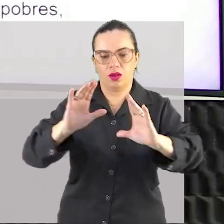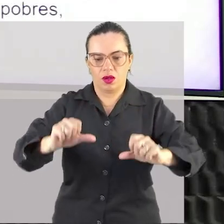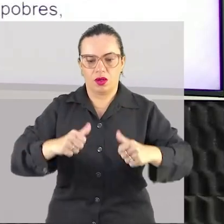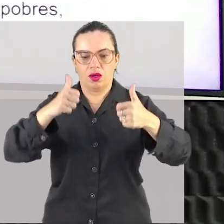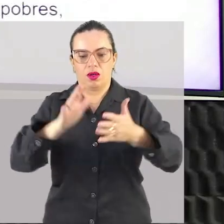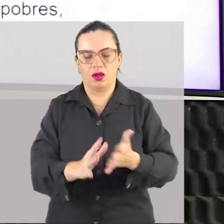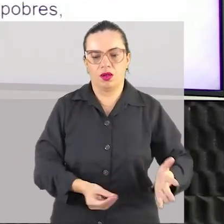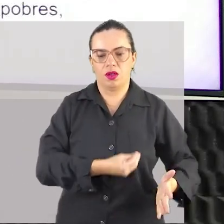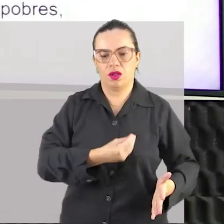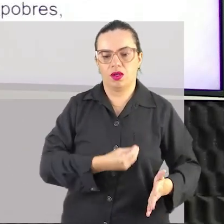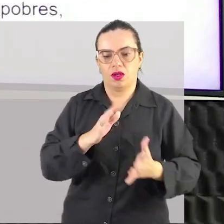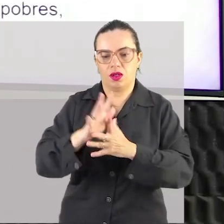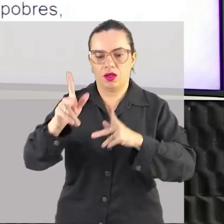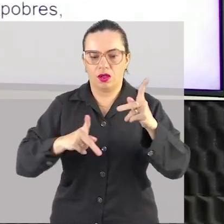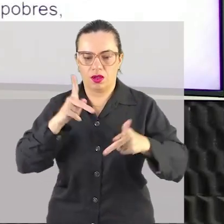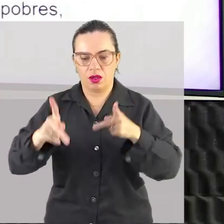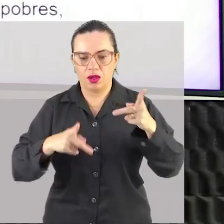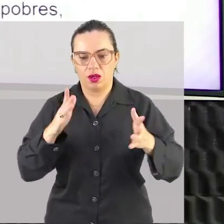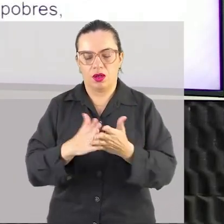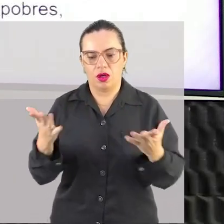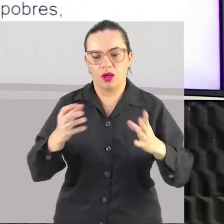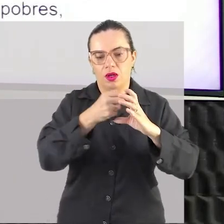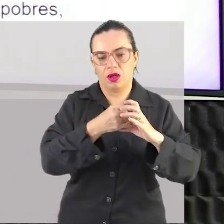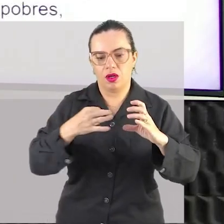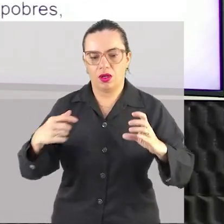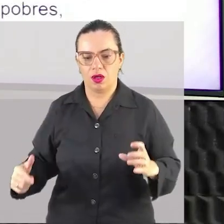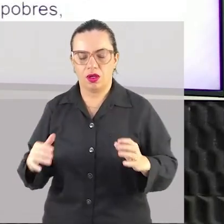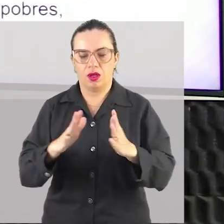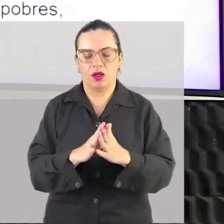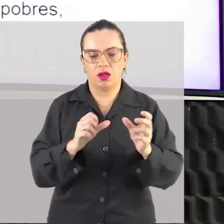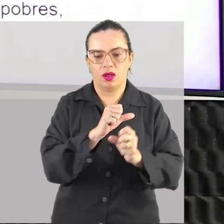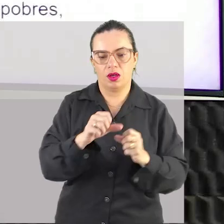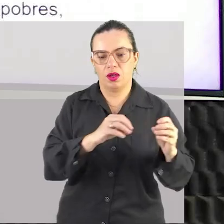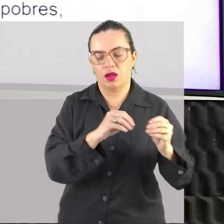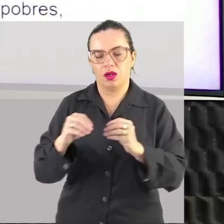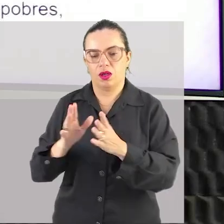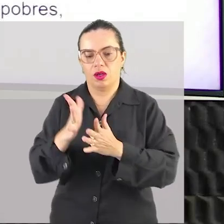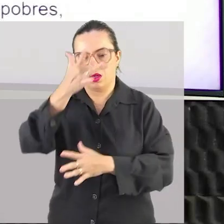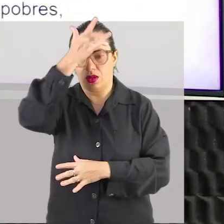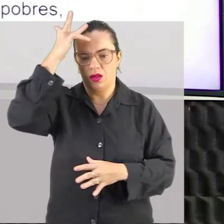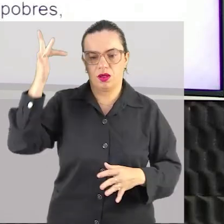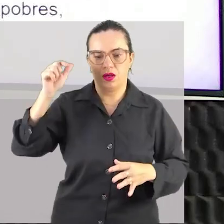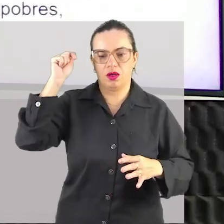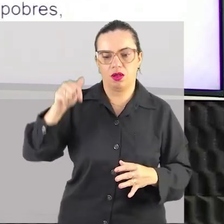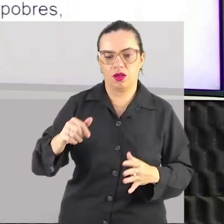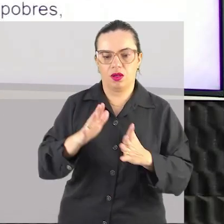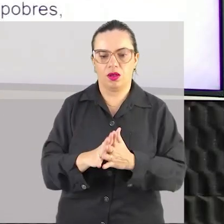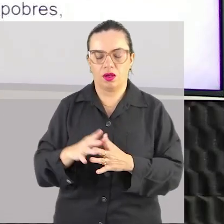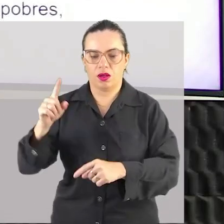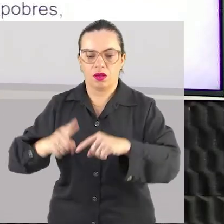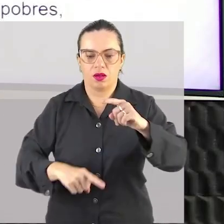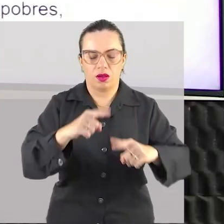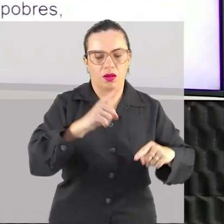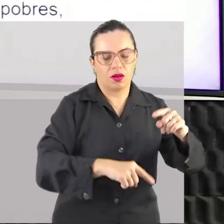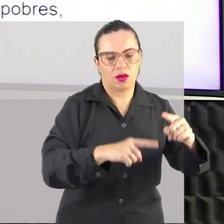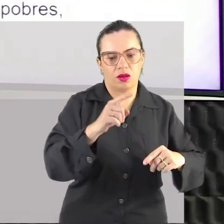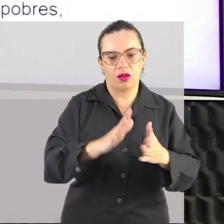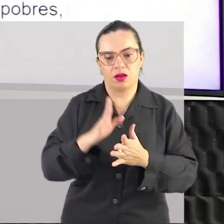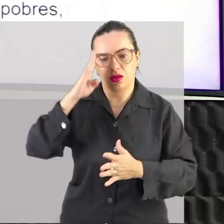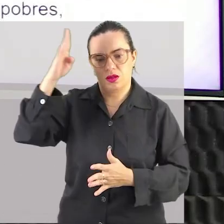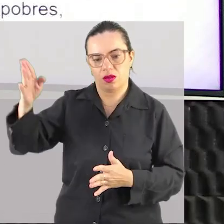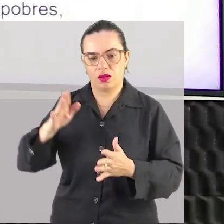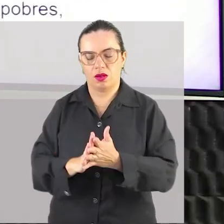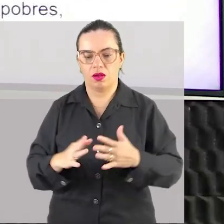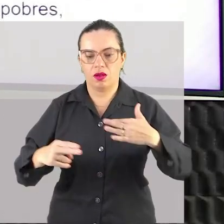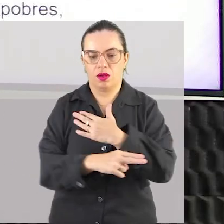vida da população as condições de deslocamento das pessoas e das mercadorias nos centros urbanos impactam toda a